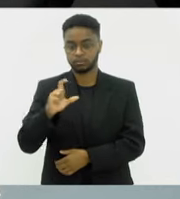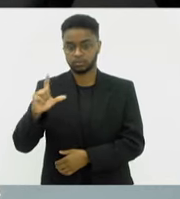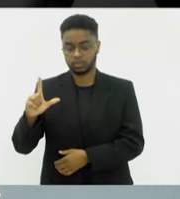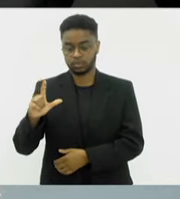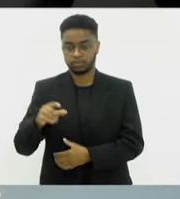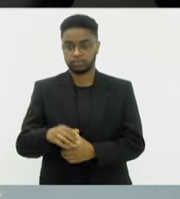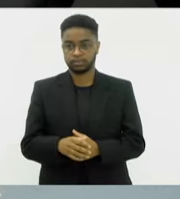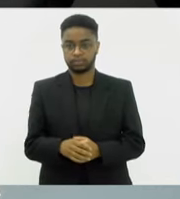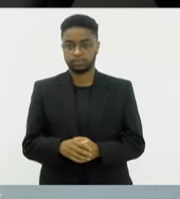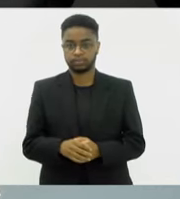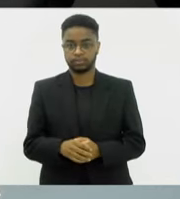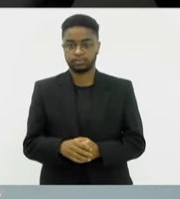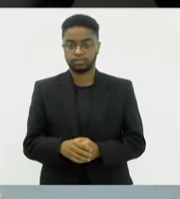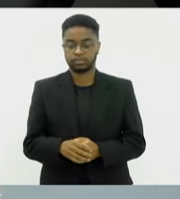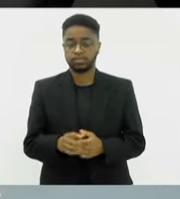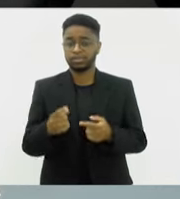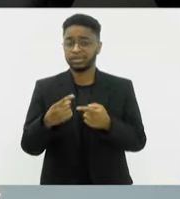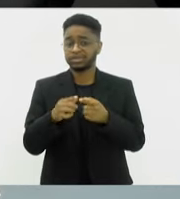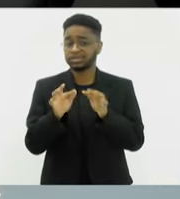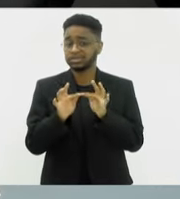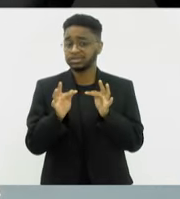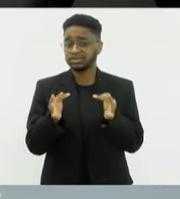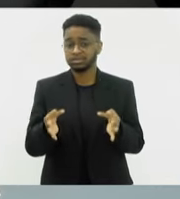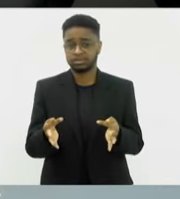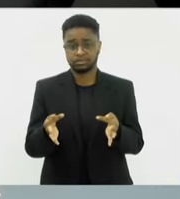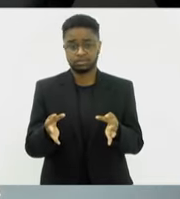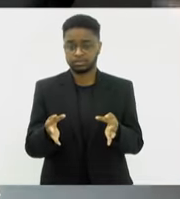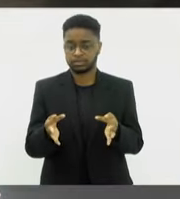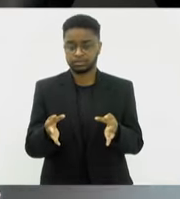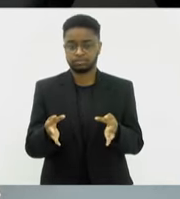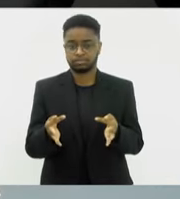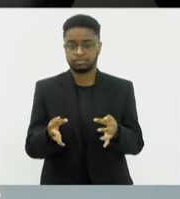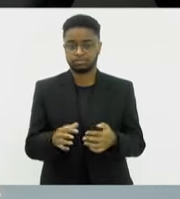Porque isso é de uma simplicidade obtusa.